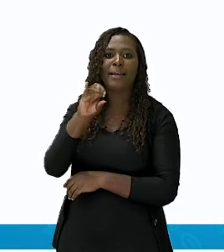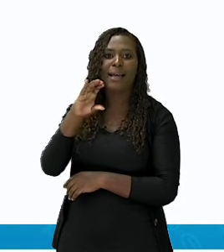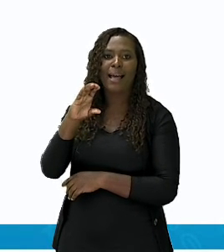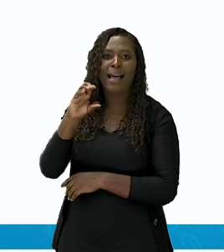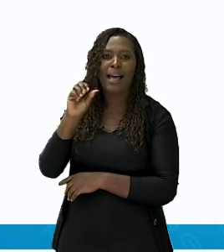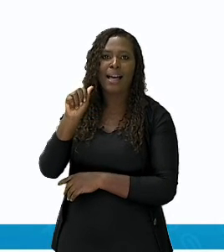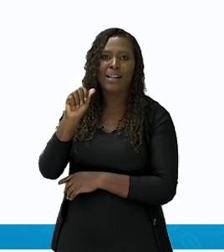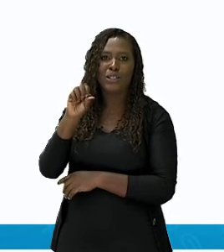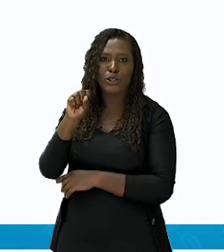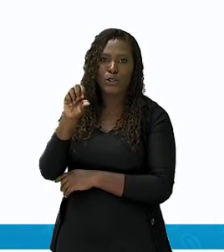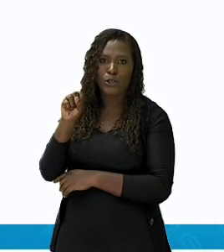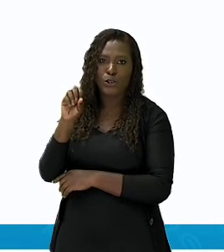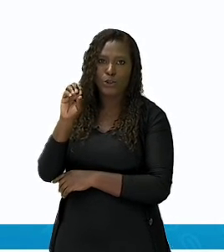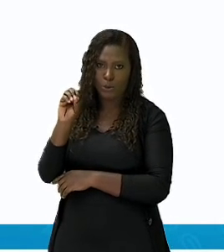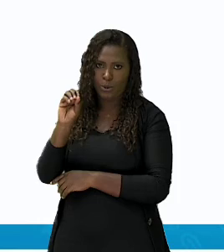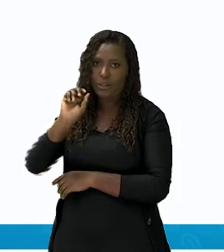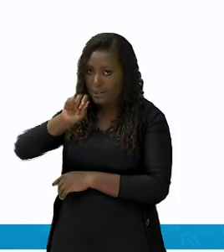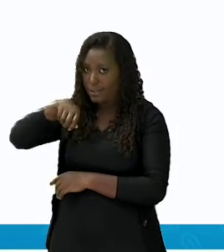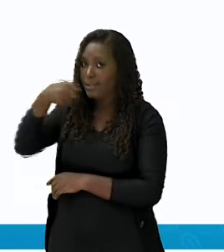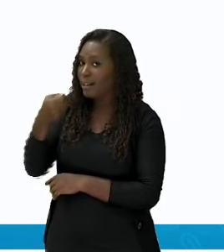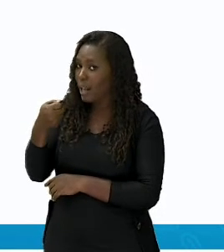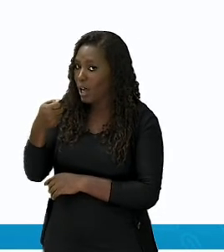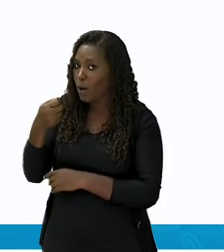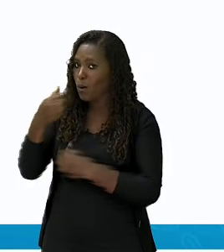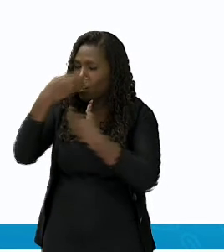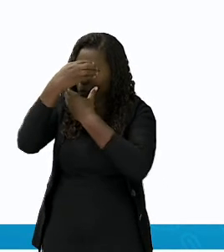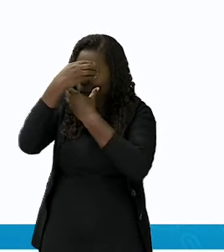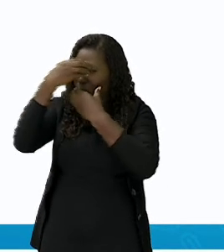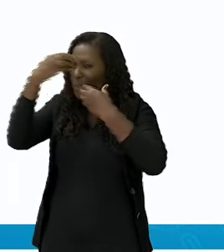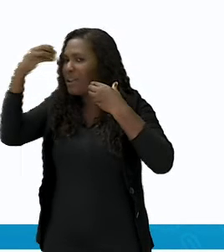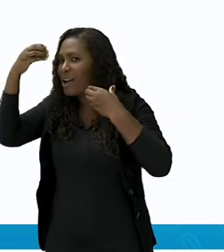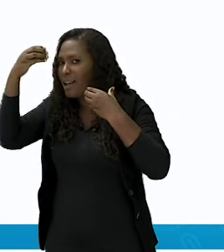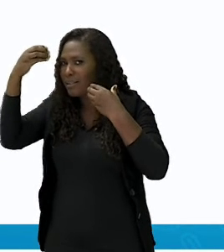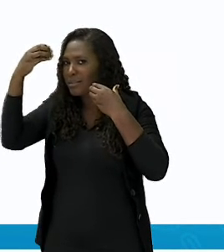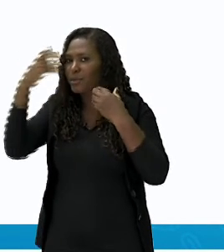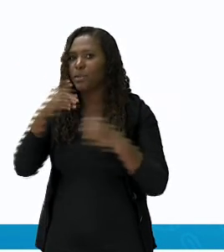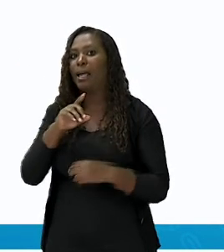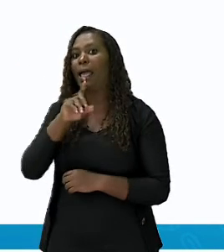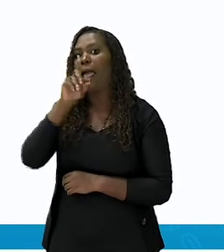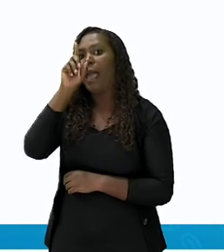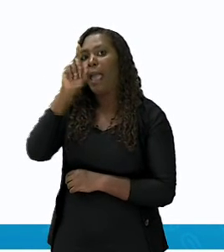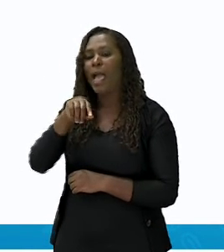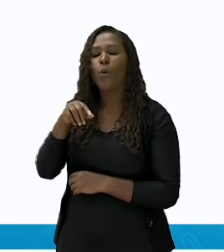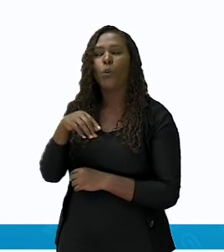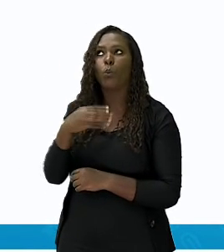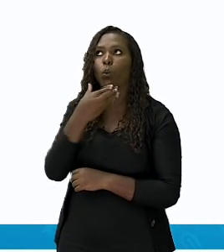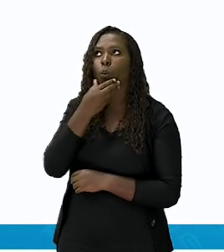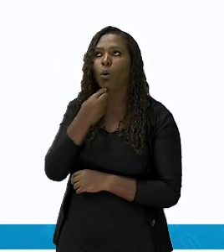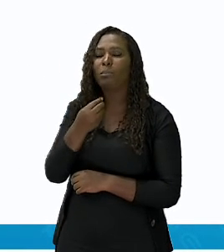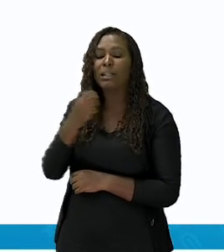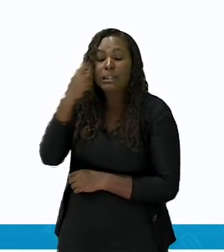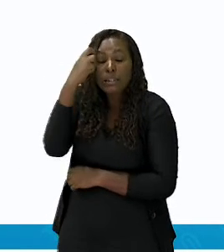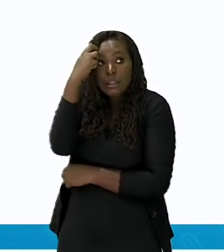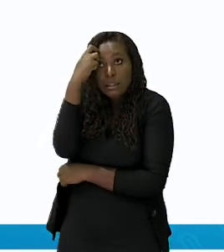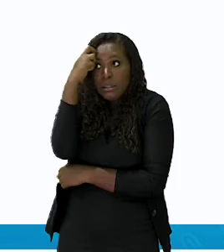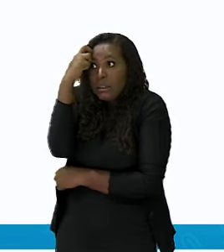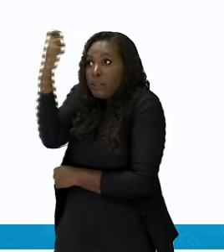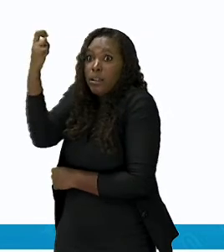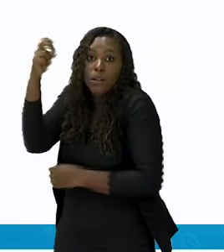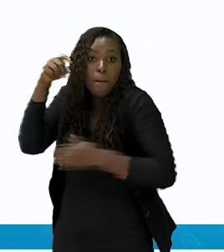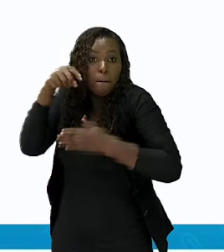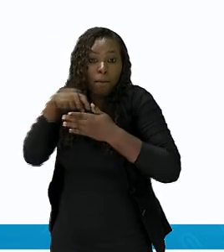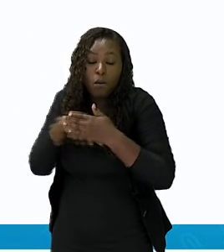pena sempre lembrar. Pablo Picasso foi considerado um dos gênios do século XX. Passou por várias fases em